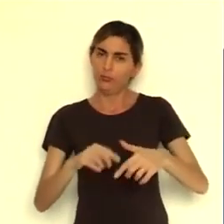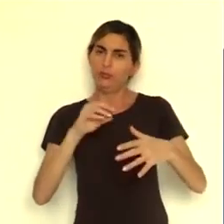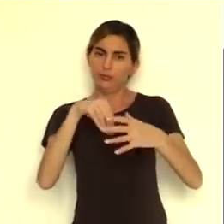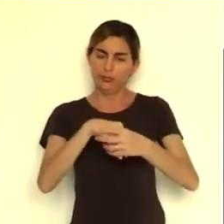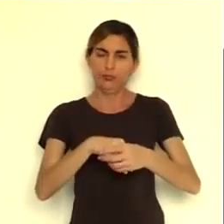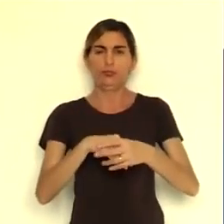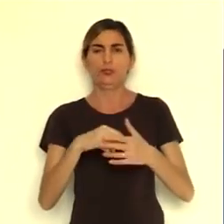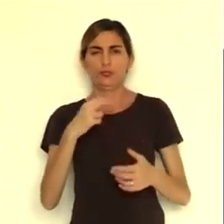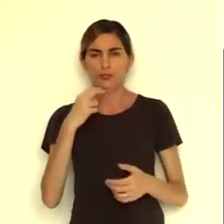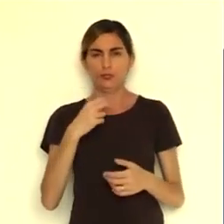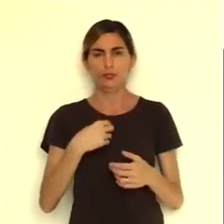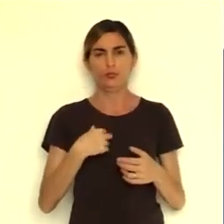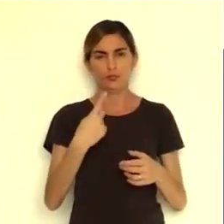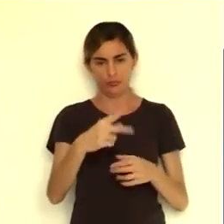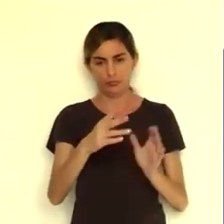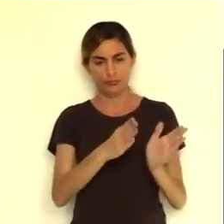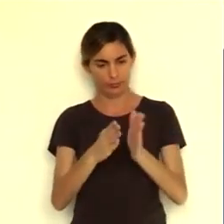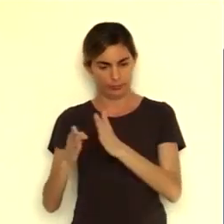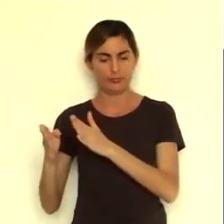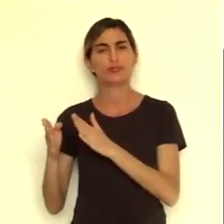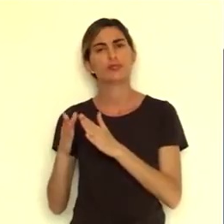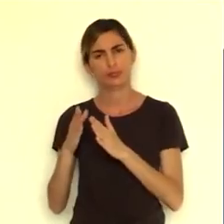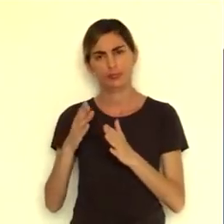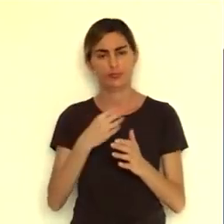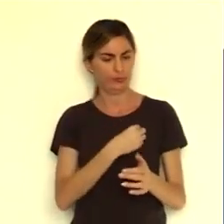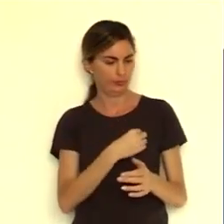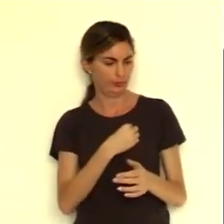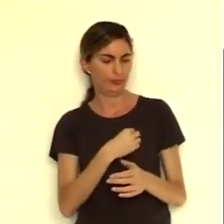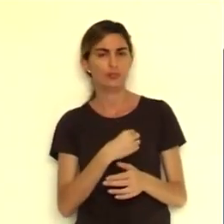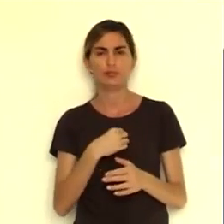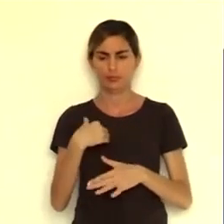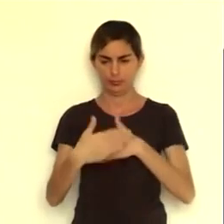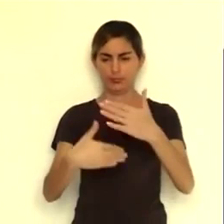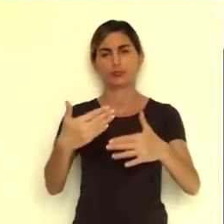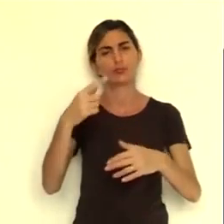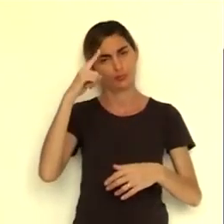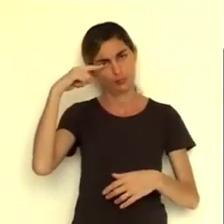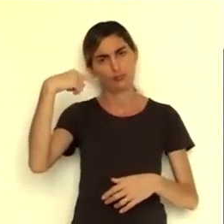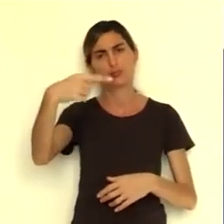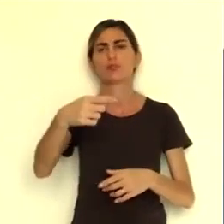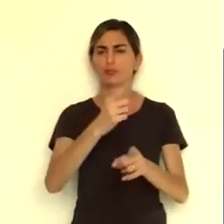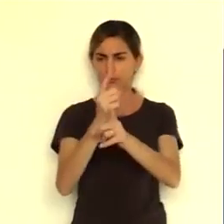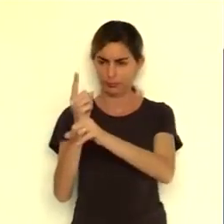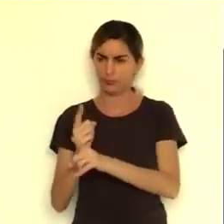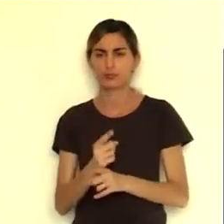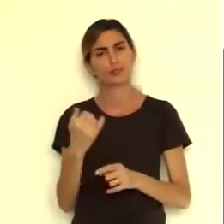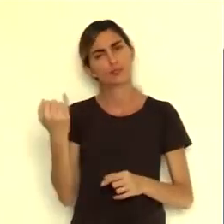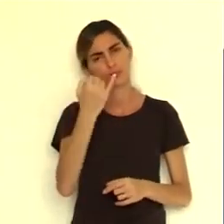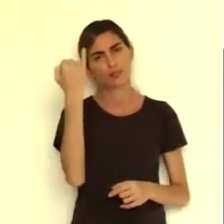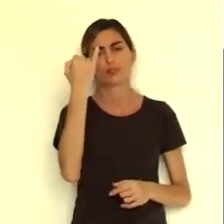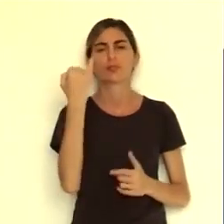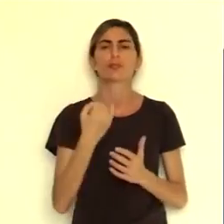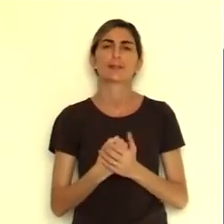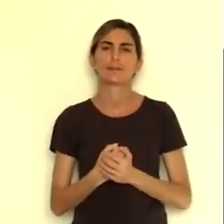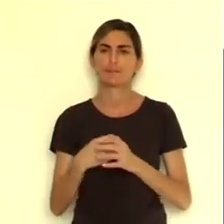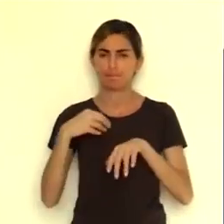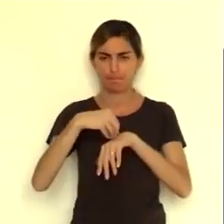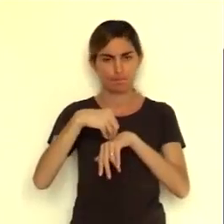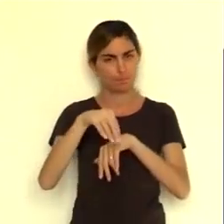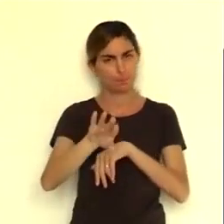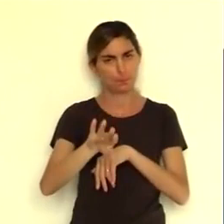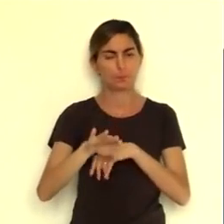presentes dentro da sua organicidade, das suas vivências, do seu dia a dia. Então é